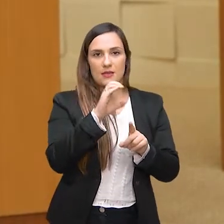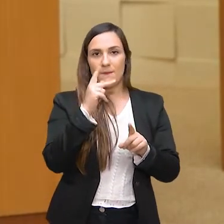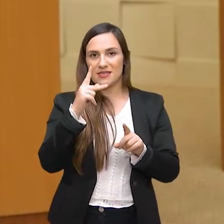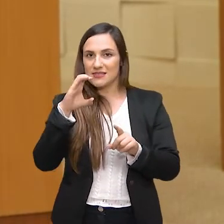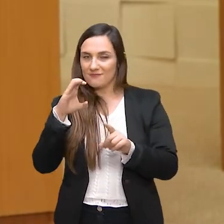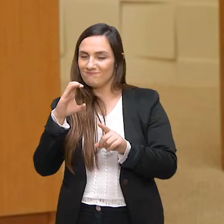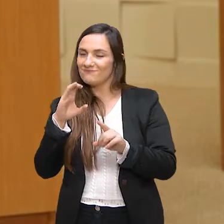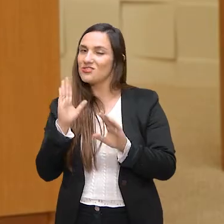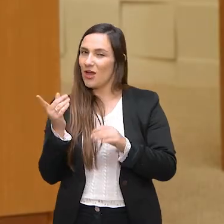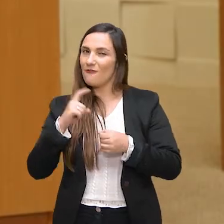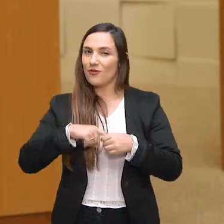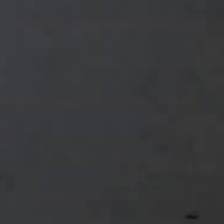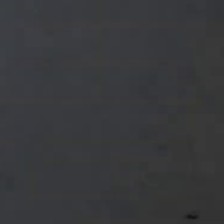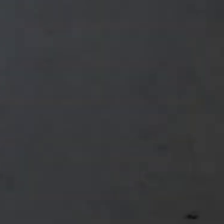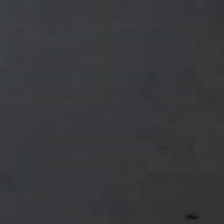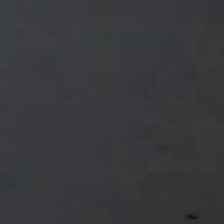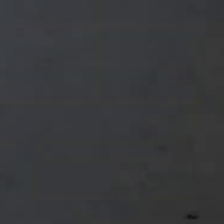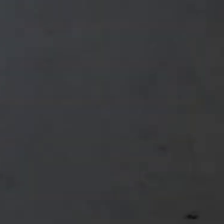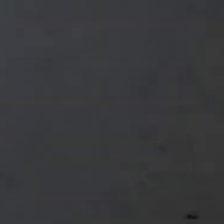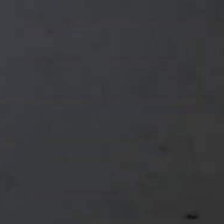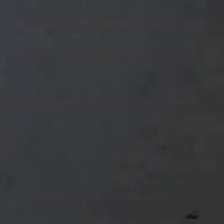Civil. Até já!